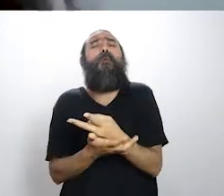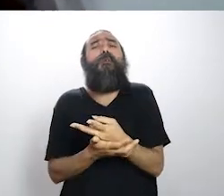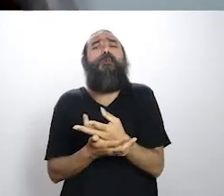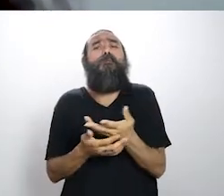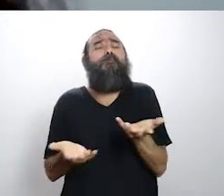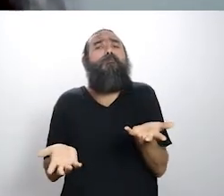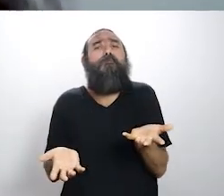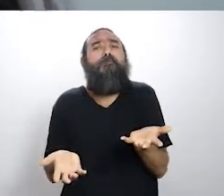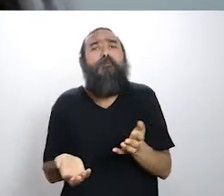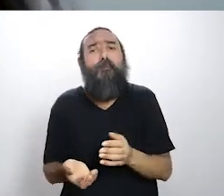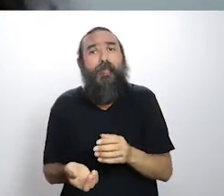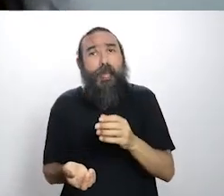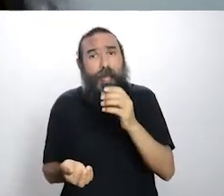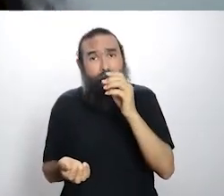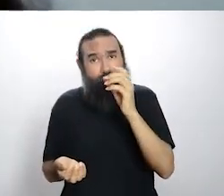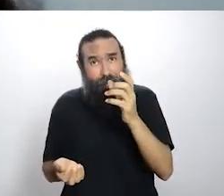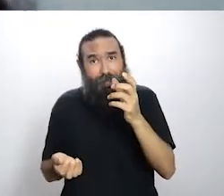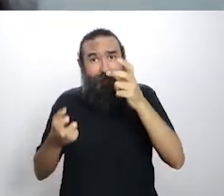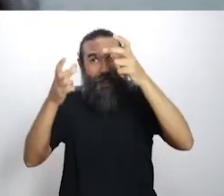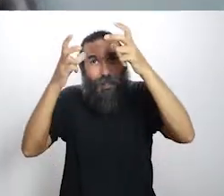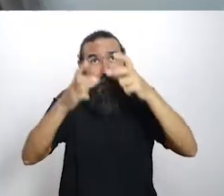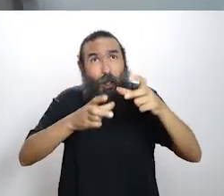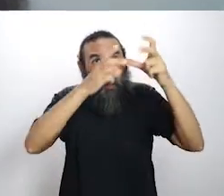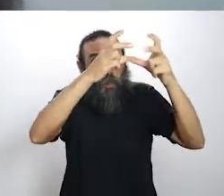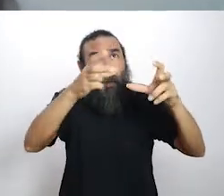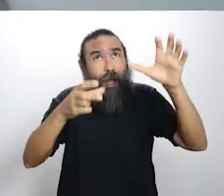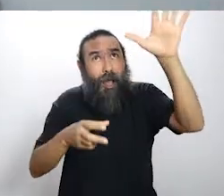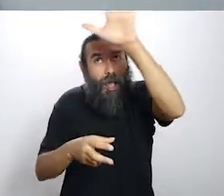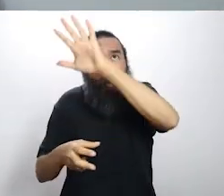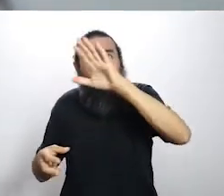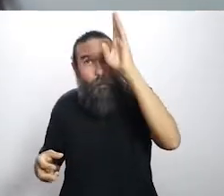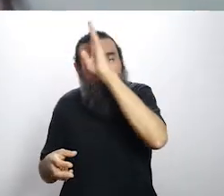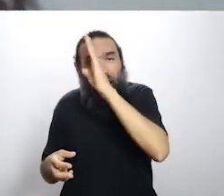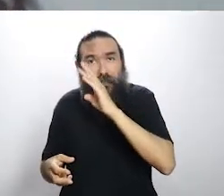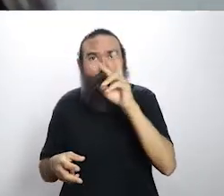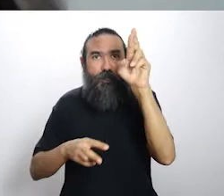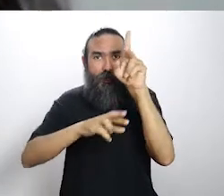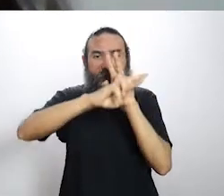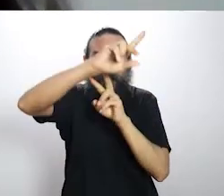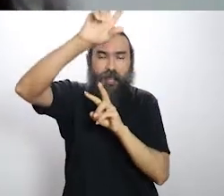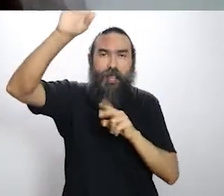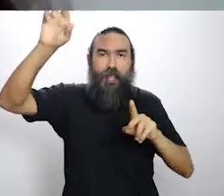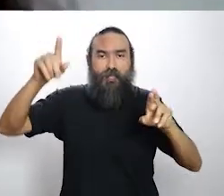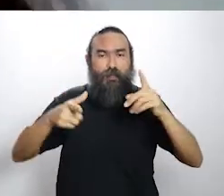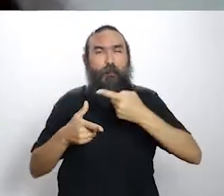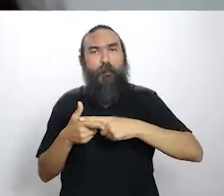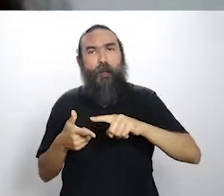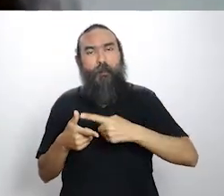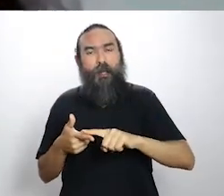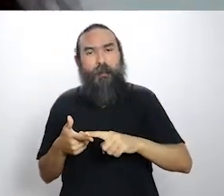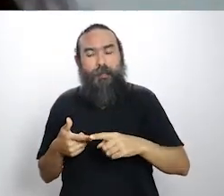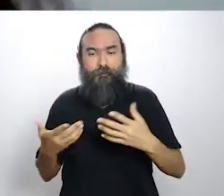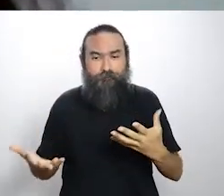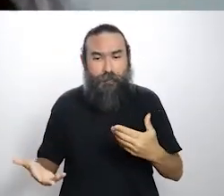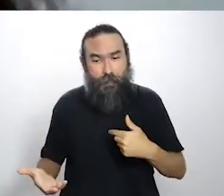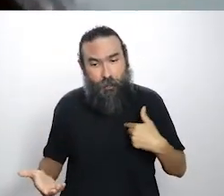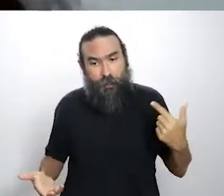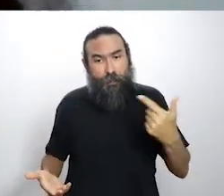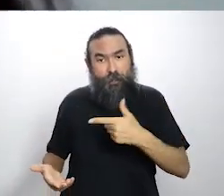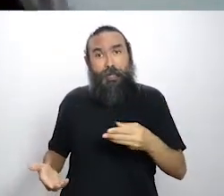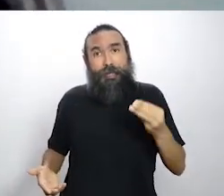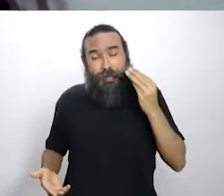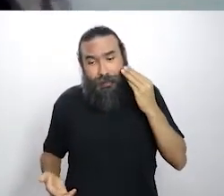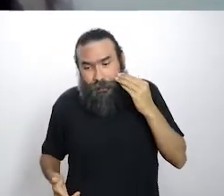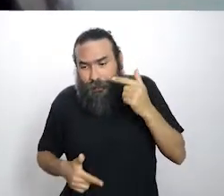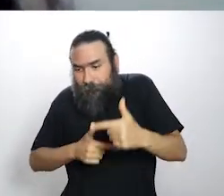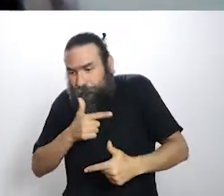disso? Então, em cada região, o problema vai ser diferente. mas nosso desafio é tentar